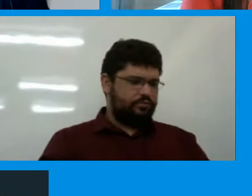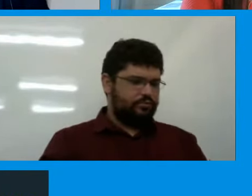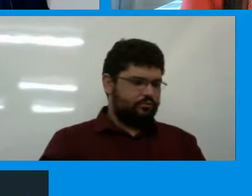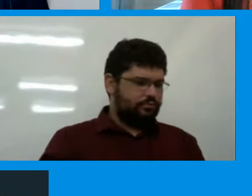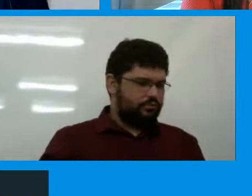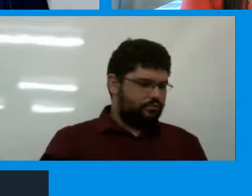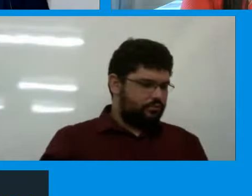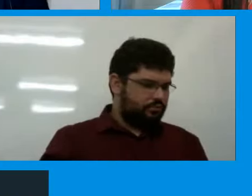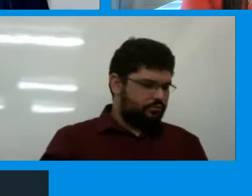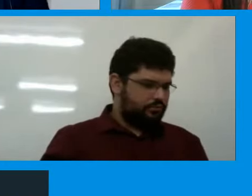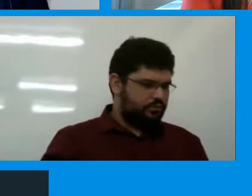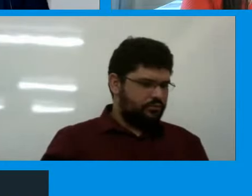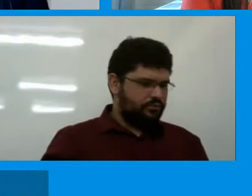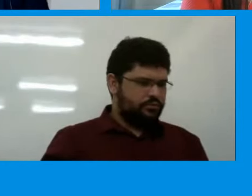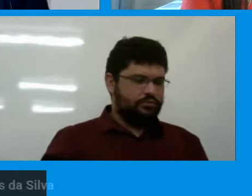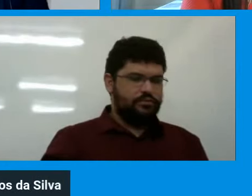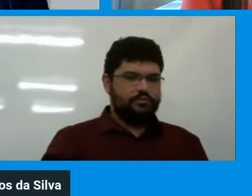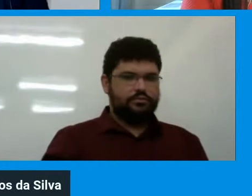Obrigada, Leone.